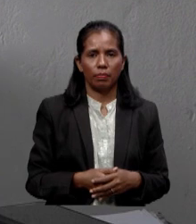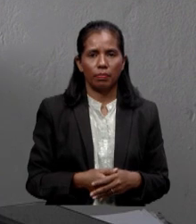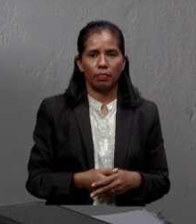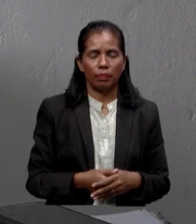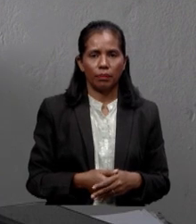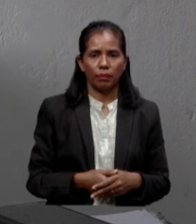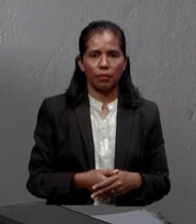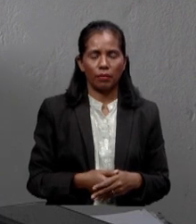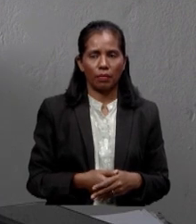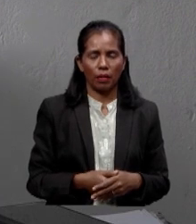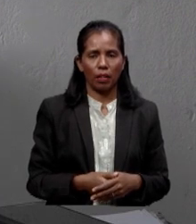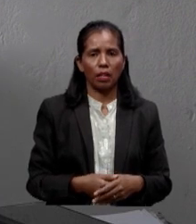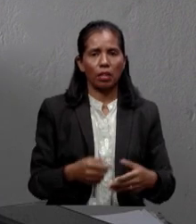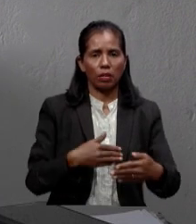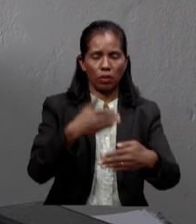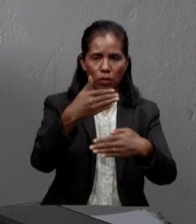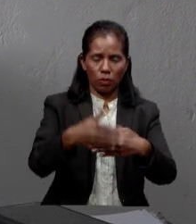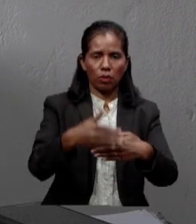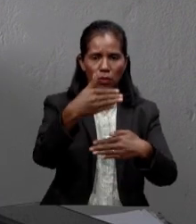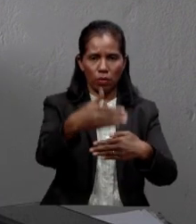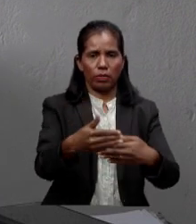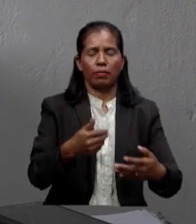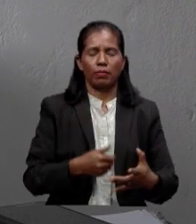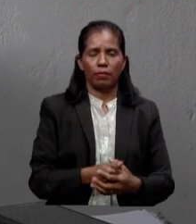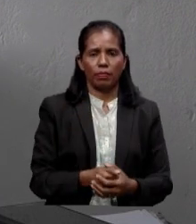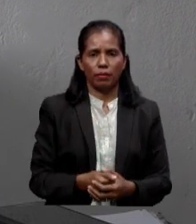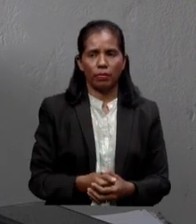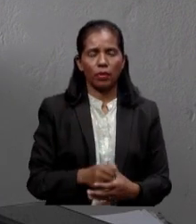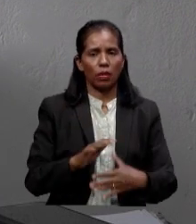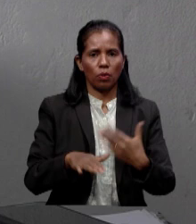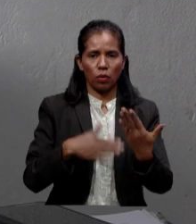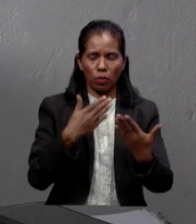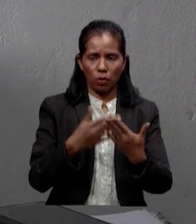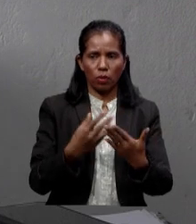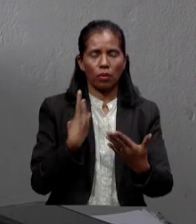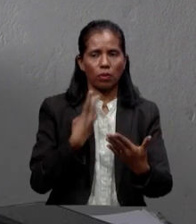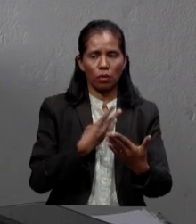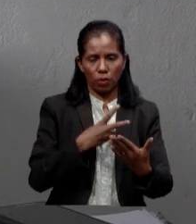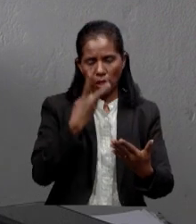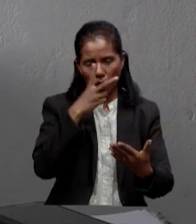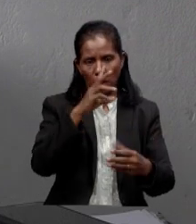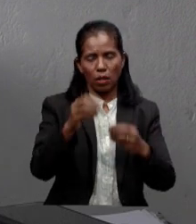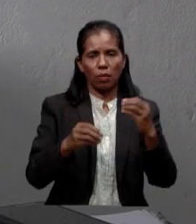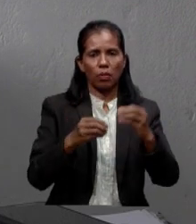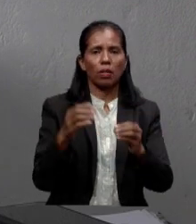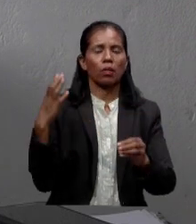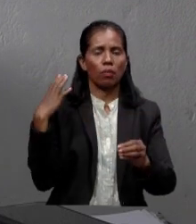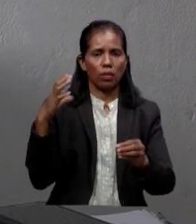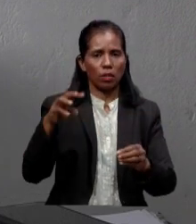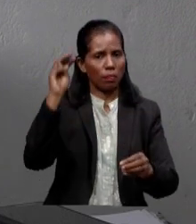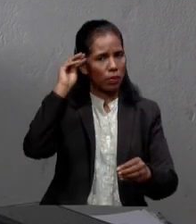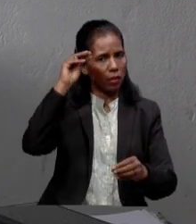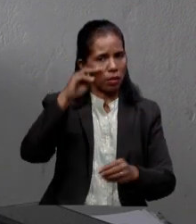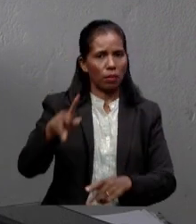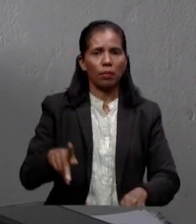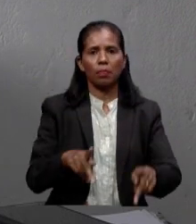e fase inquérito que ataca botou tudo cabe ba competência Ministério Público nia